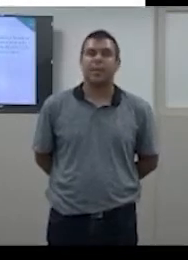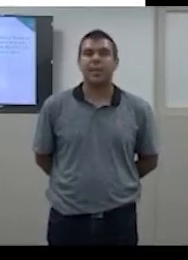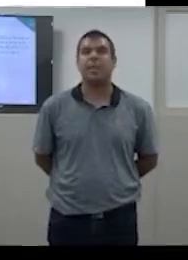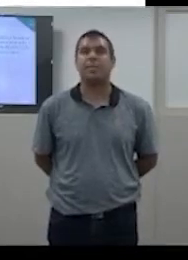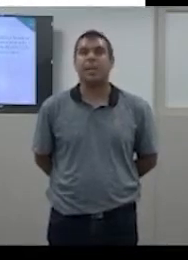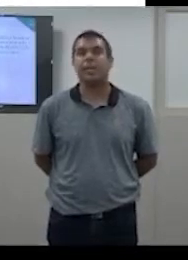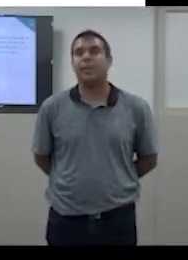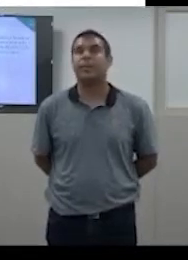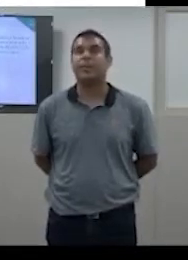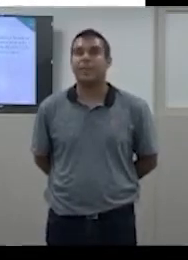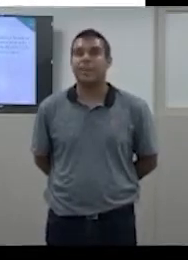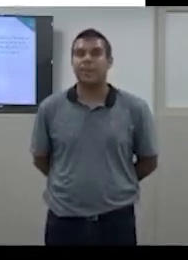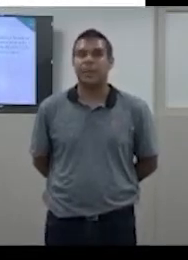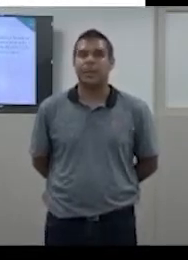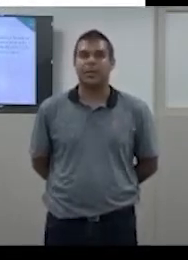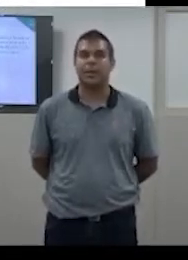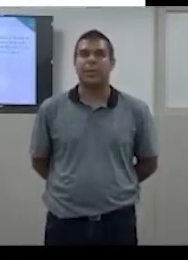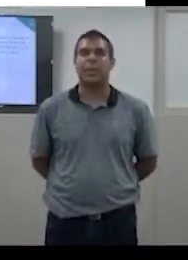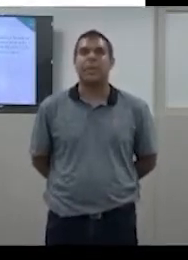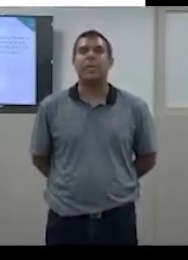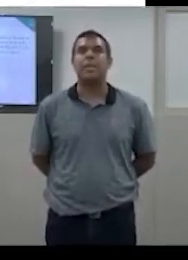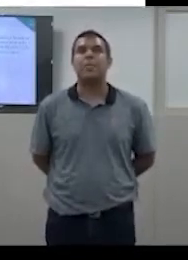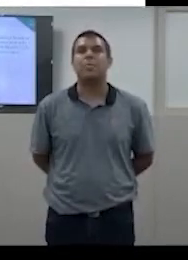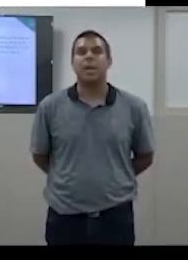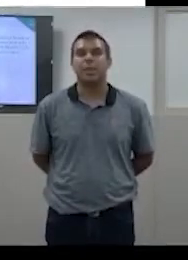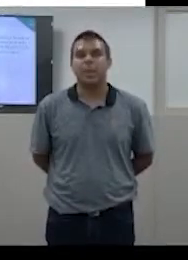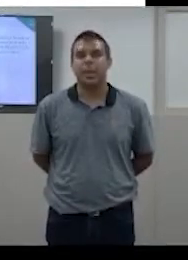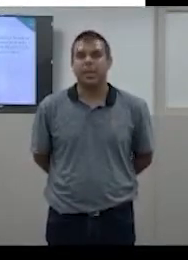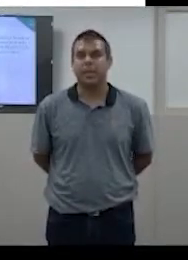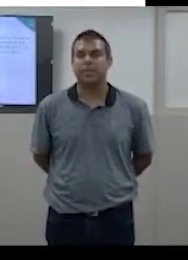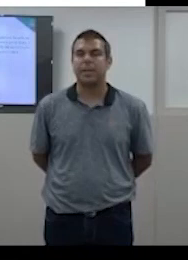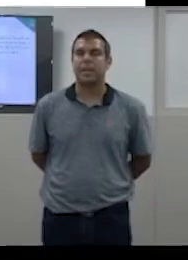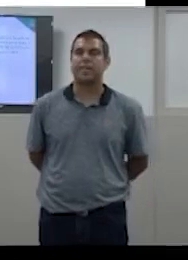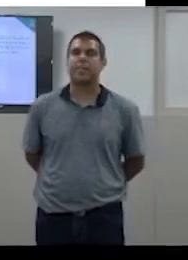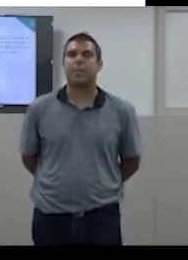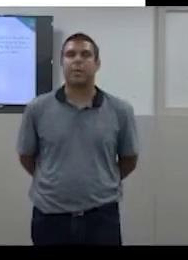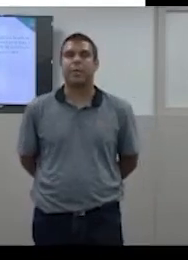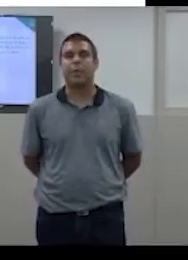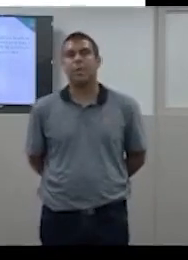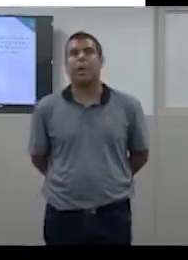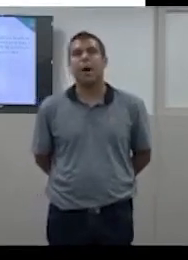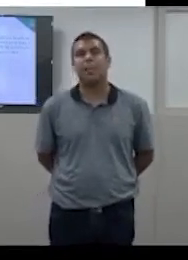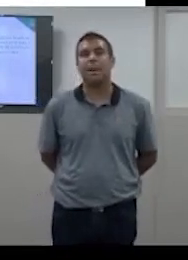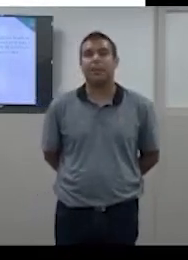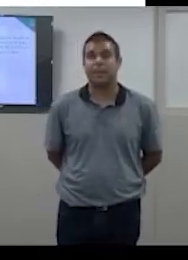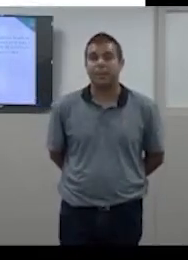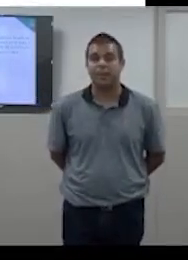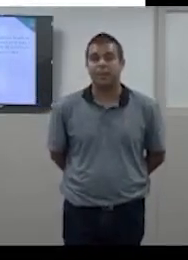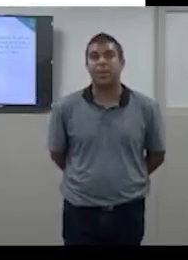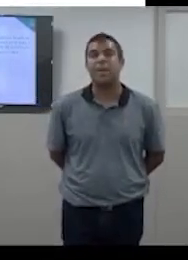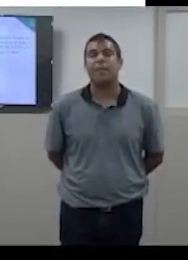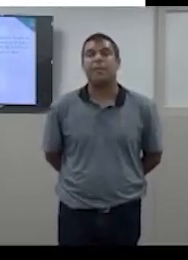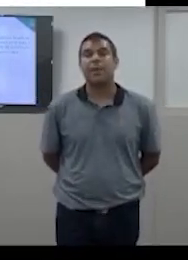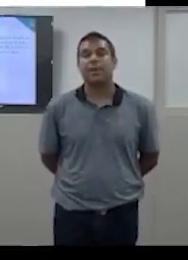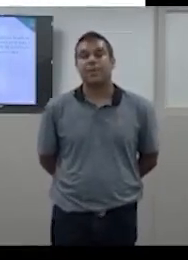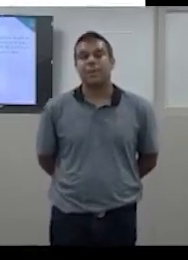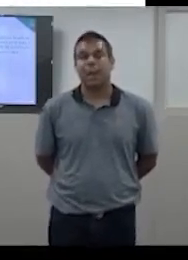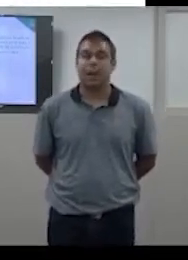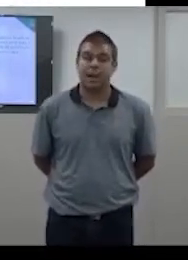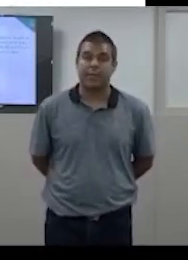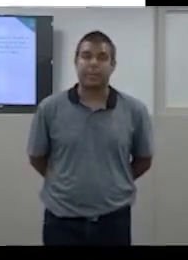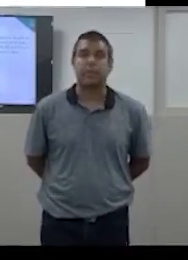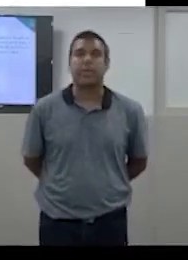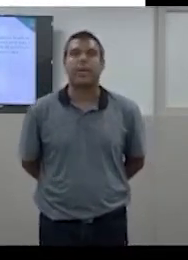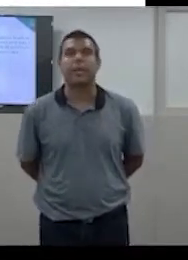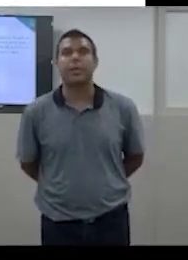eu tenho o calor latente, beleza, vamos aplicar na equação. Então o calor latente que eu tenho ali, pessoal, vai ser igual a massa que vale 1000,